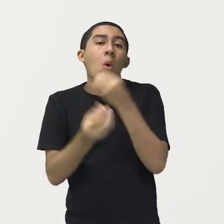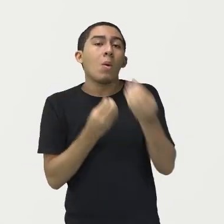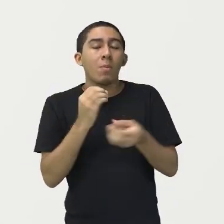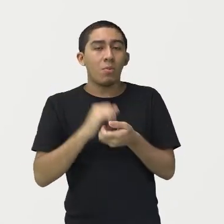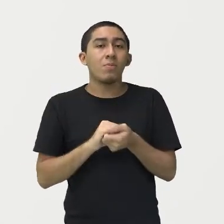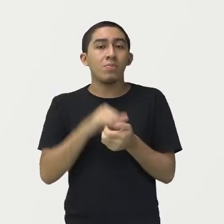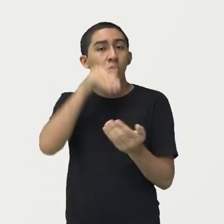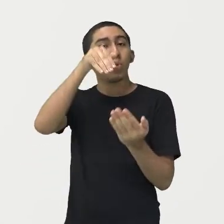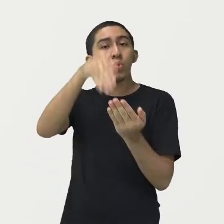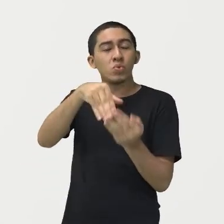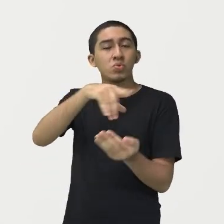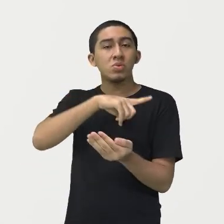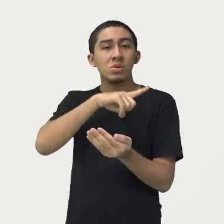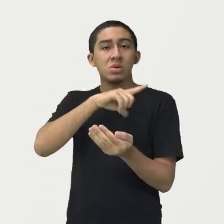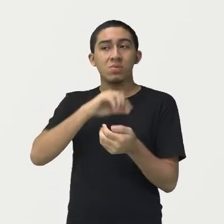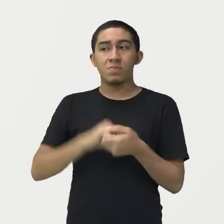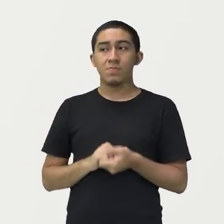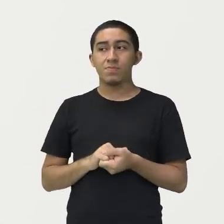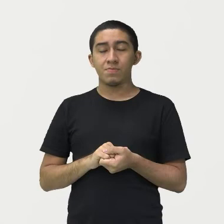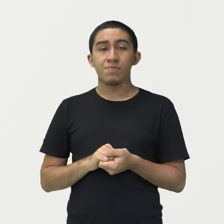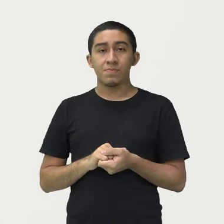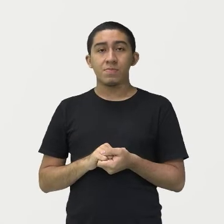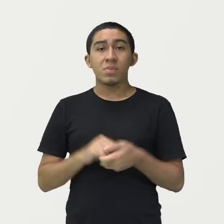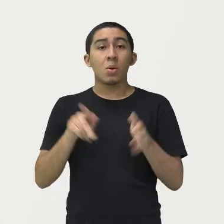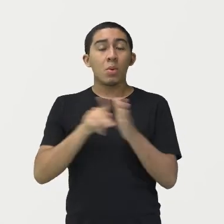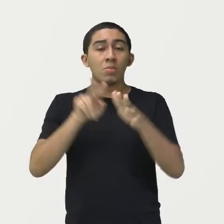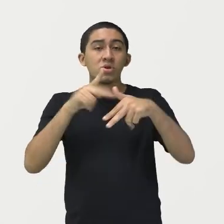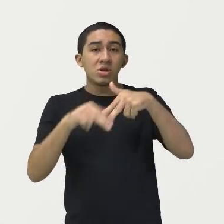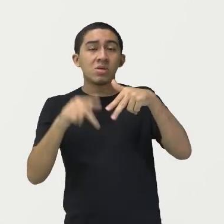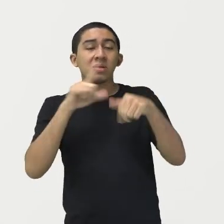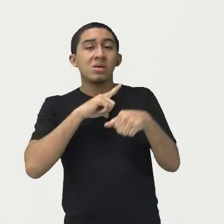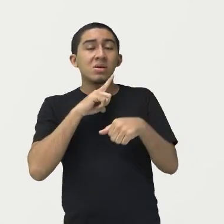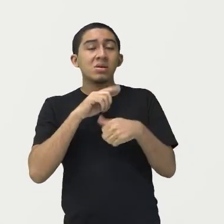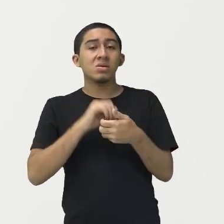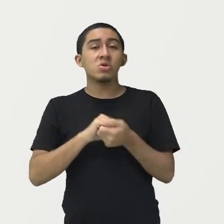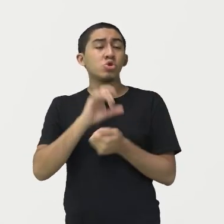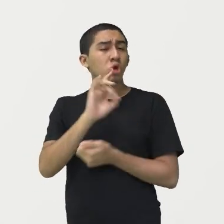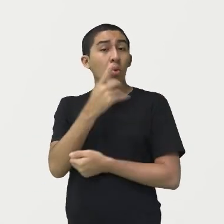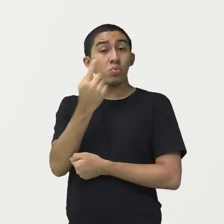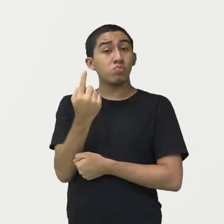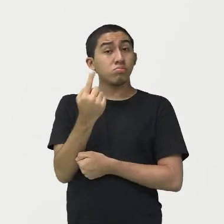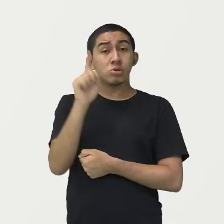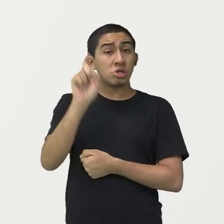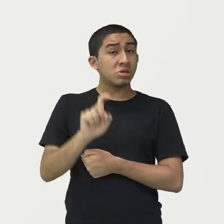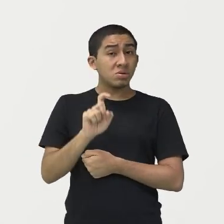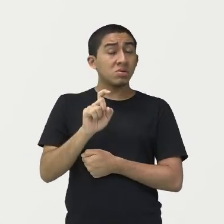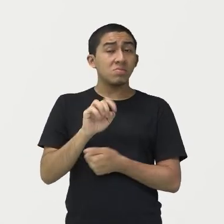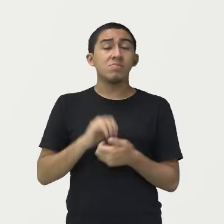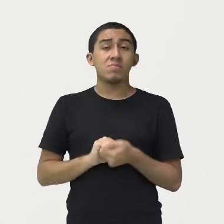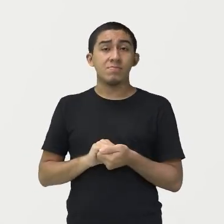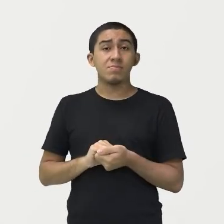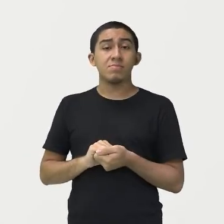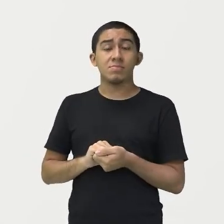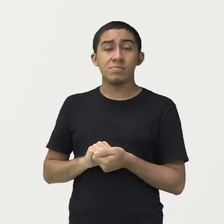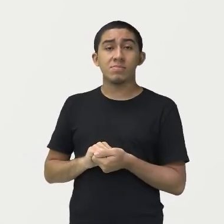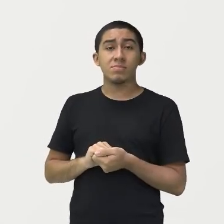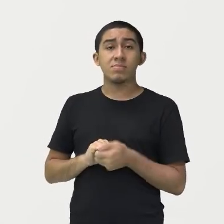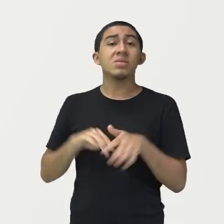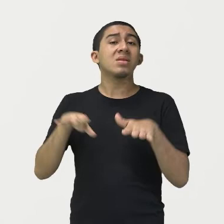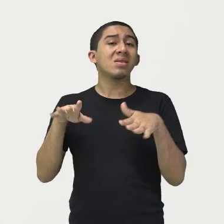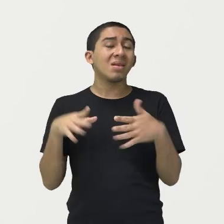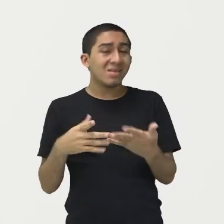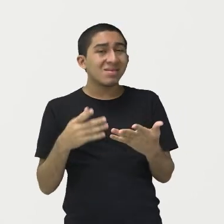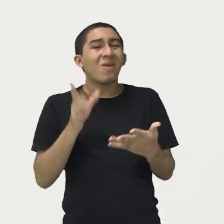último cromossomo, no cromossomo sexual, ela tem só um X. E isso também